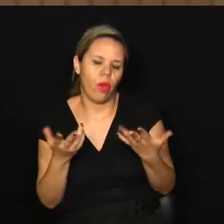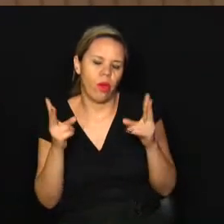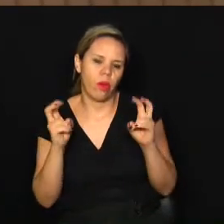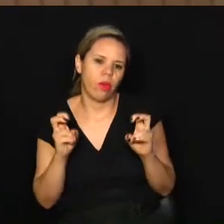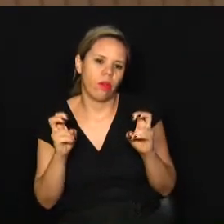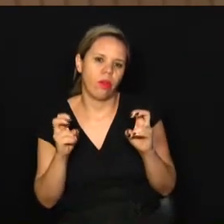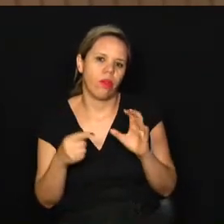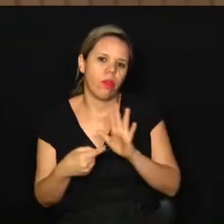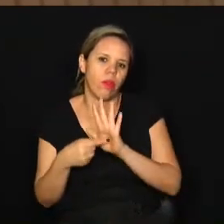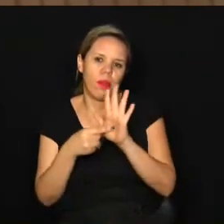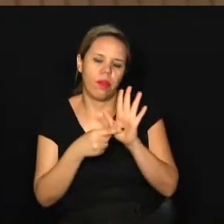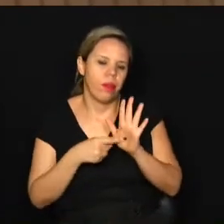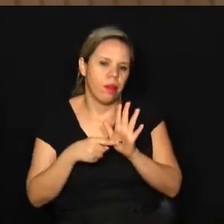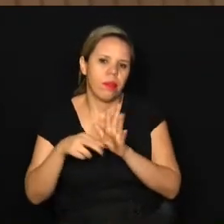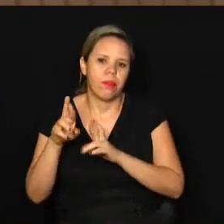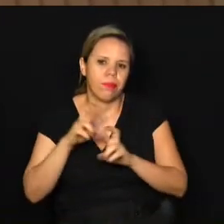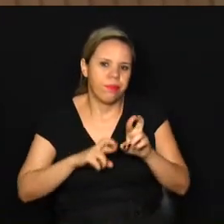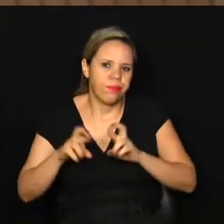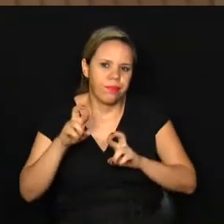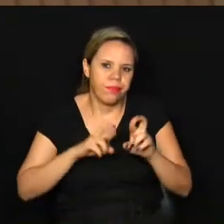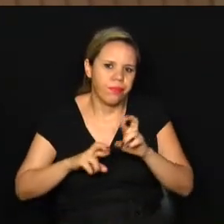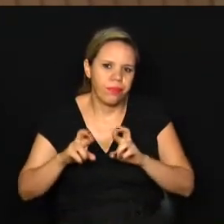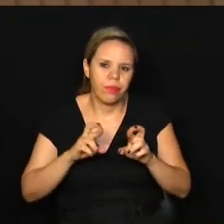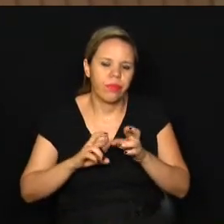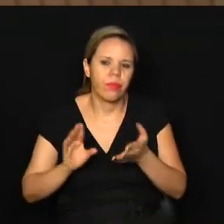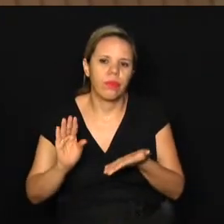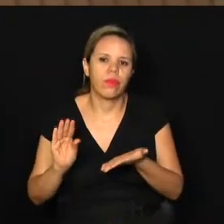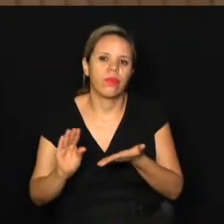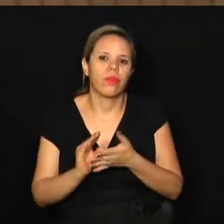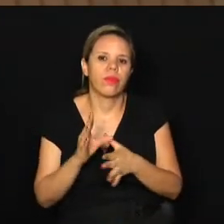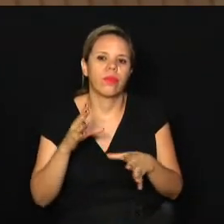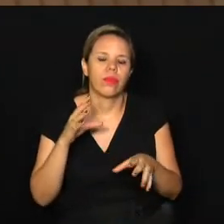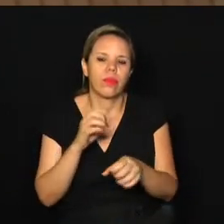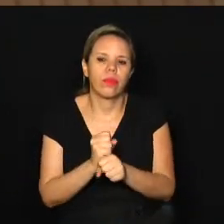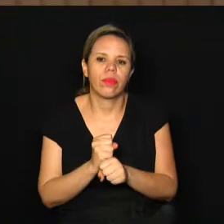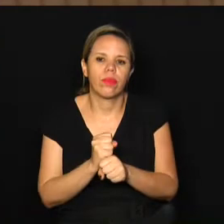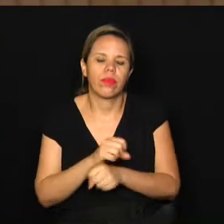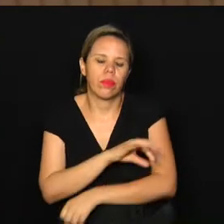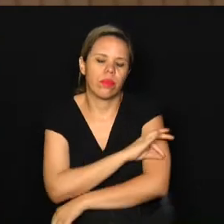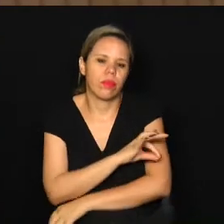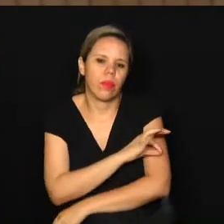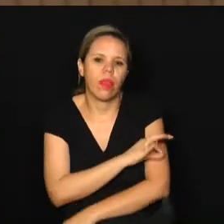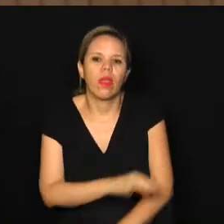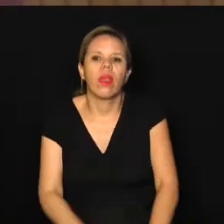das metas fiscais e a expectativa do Poder Executivo